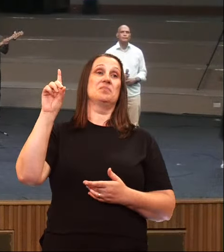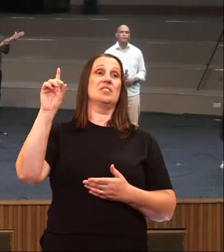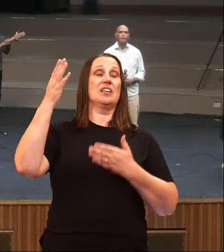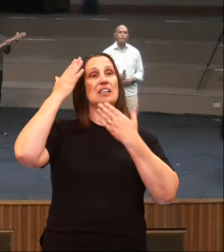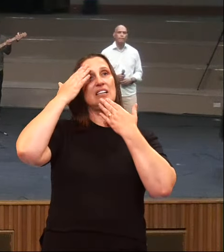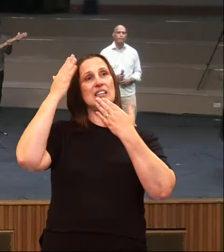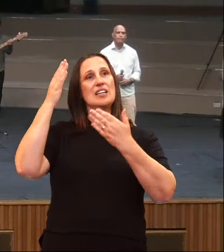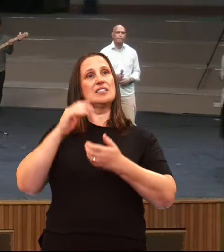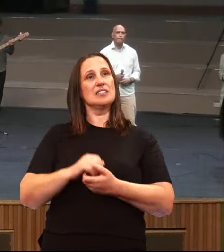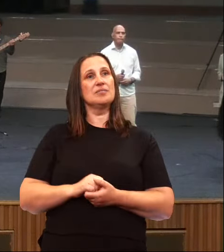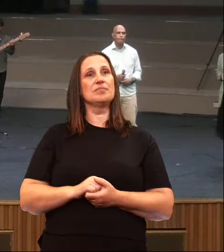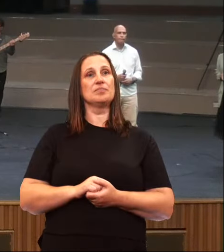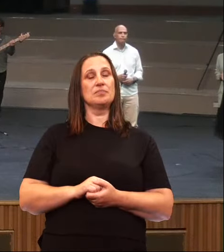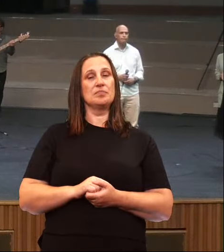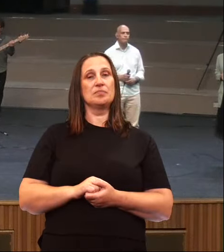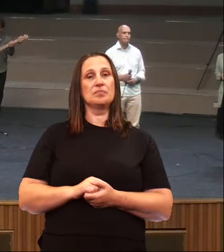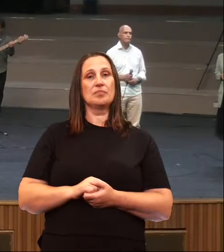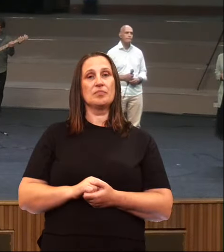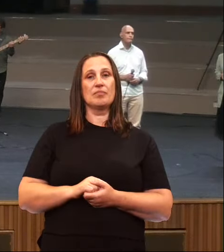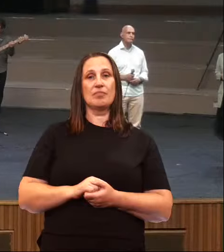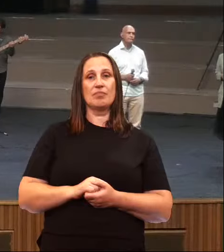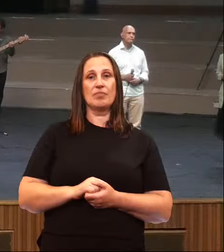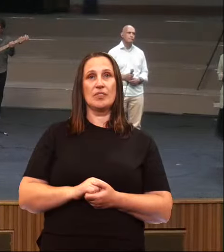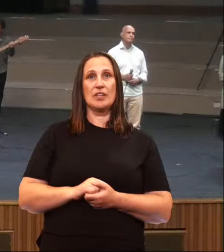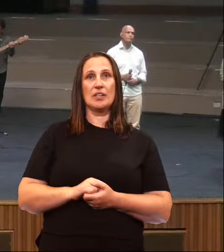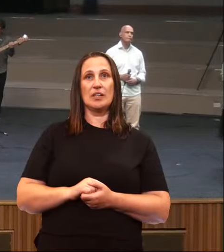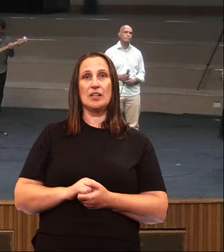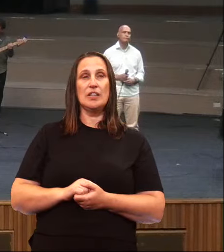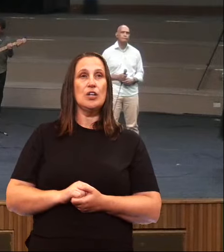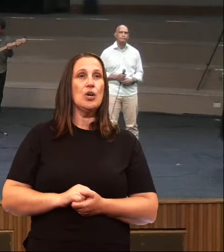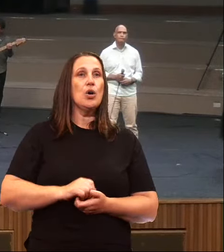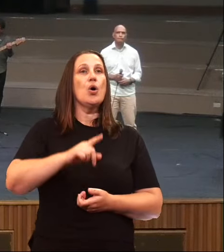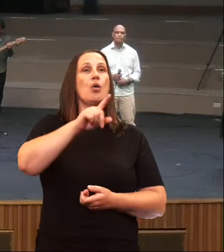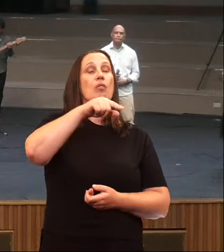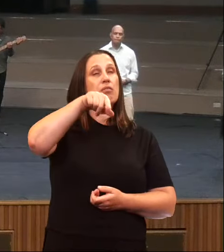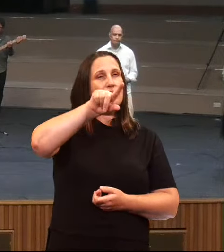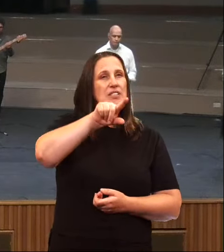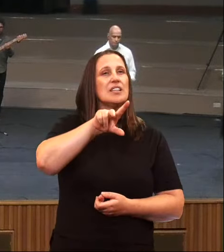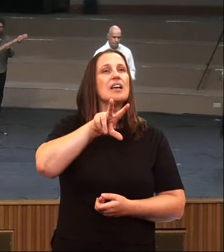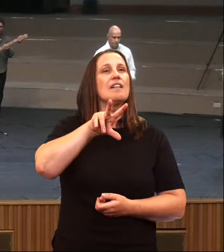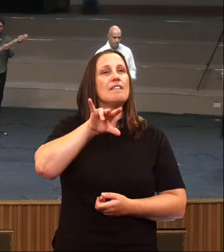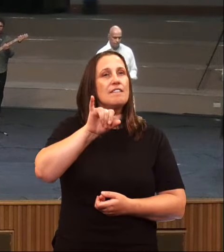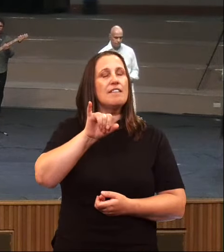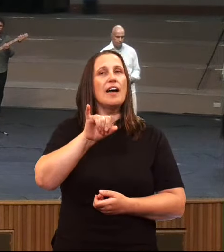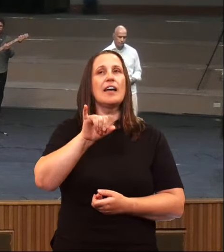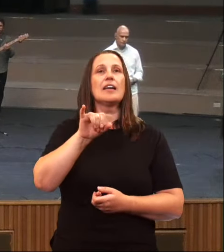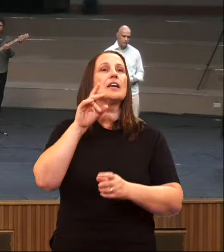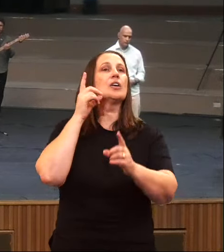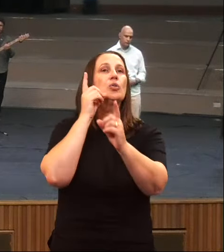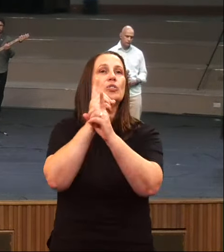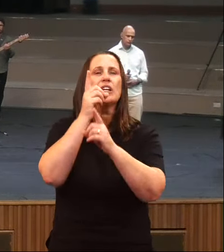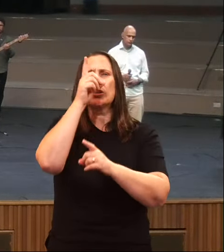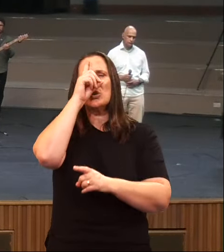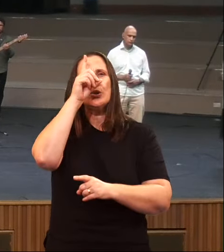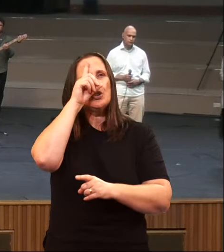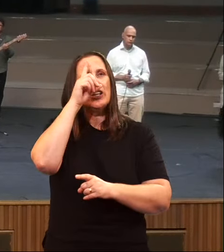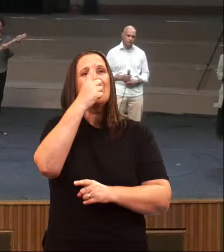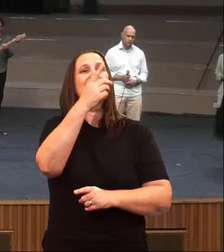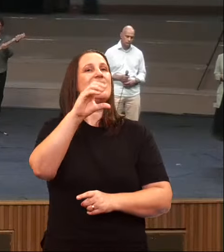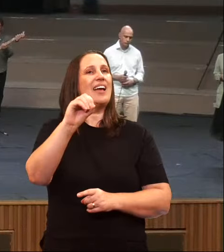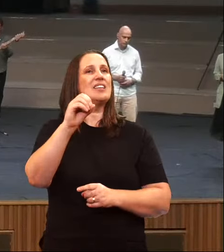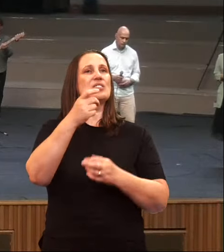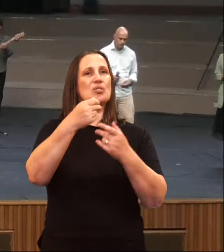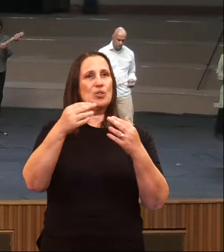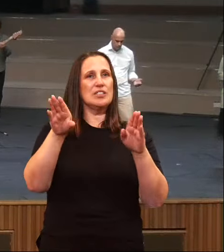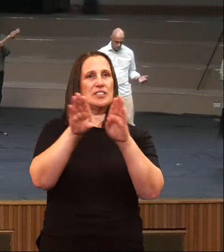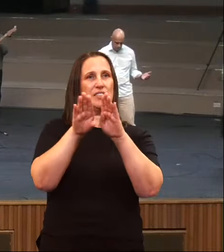o prato da balança de gratidão. Todo dia, 10 coisas para agradecer. Pai,